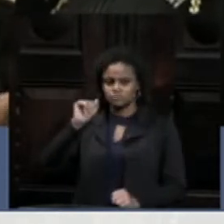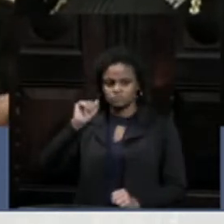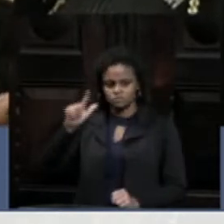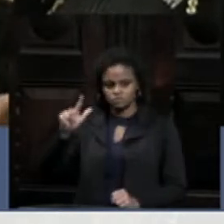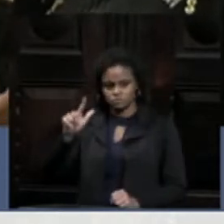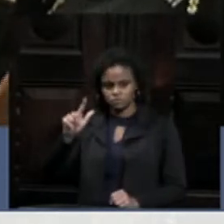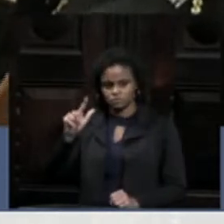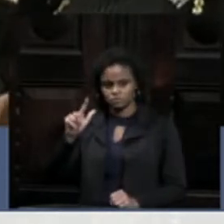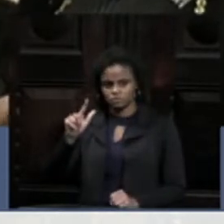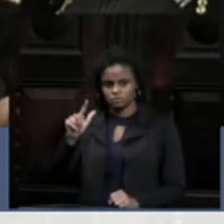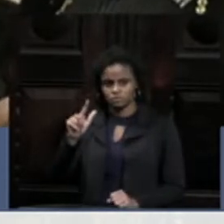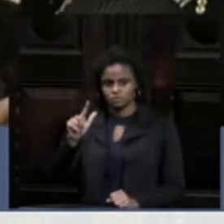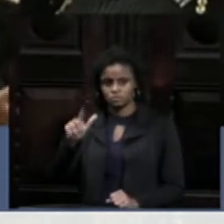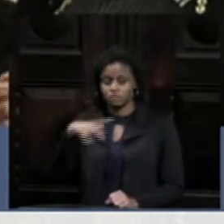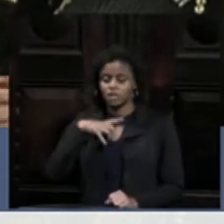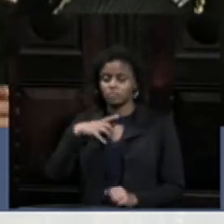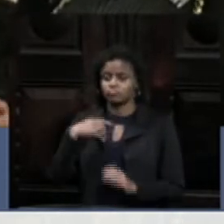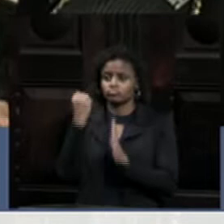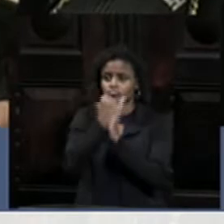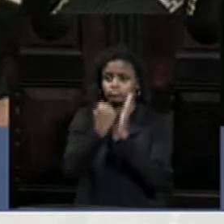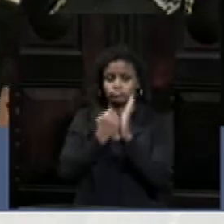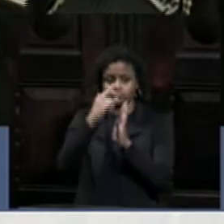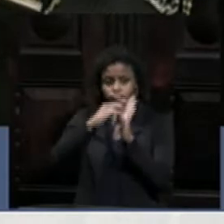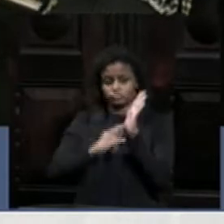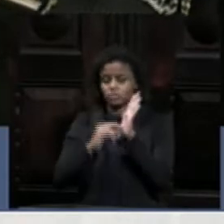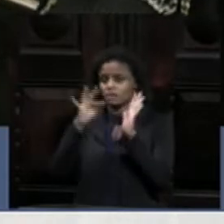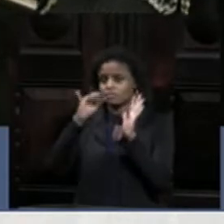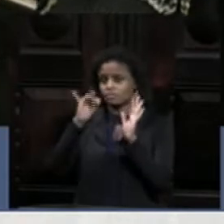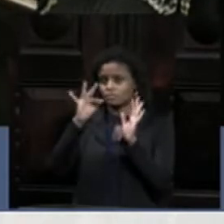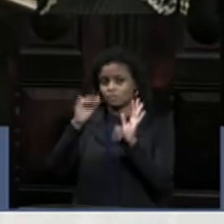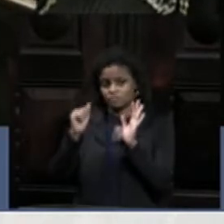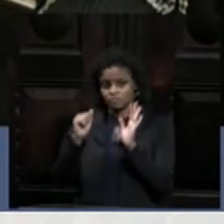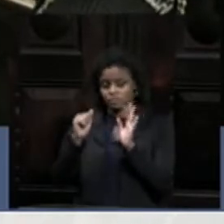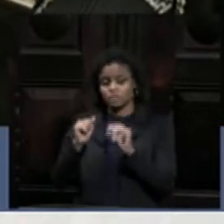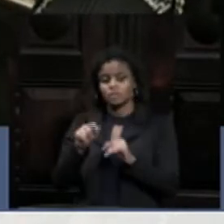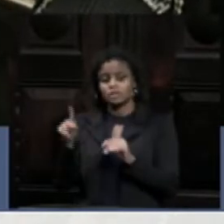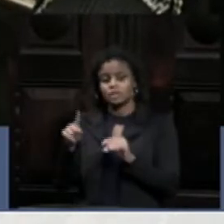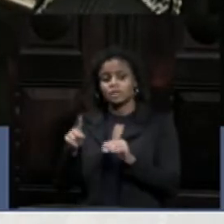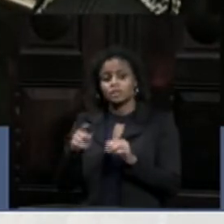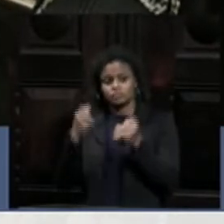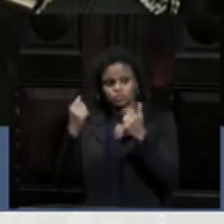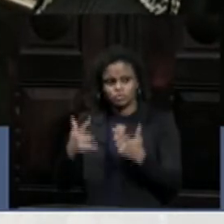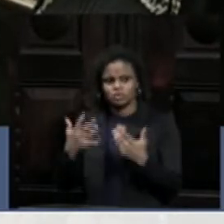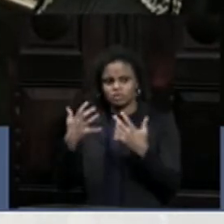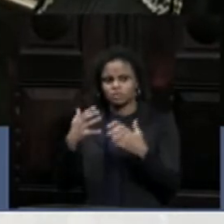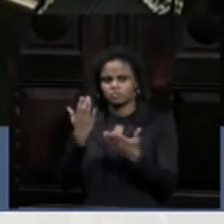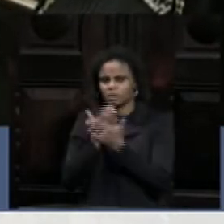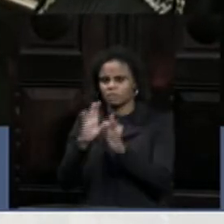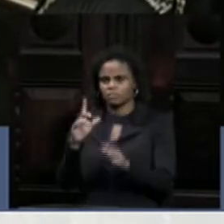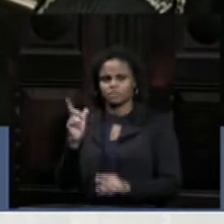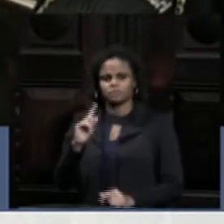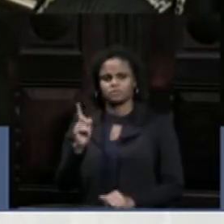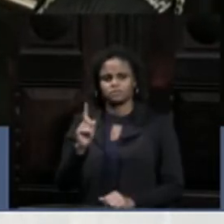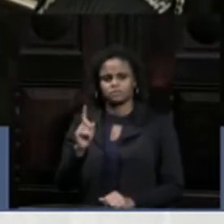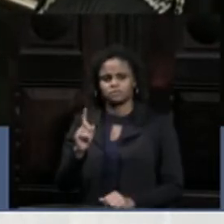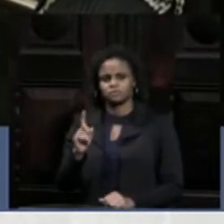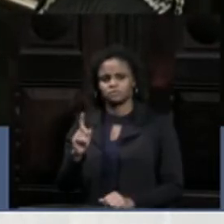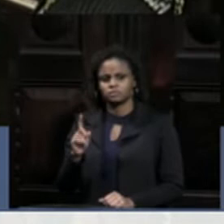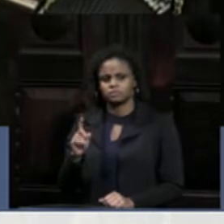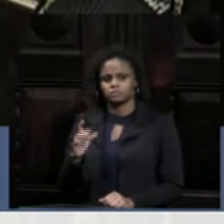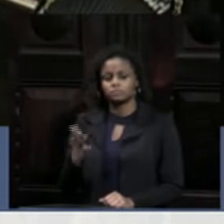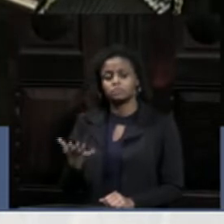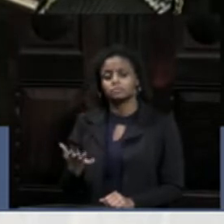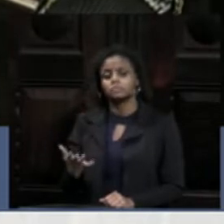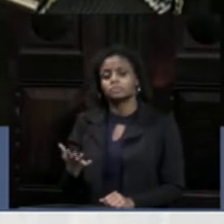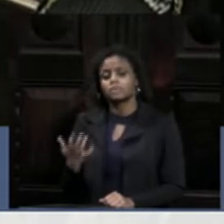FIFA, inclusive tem um documento oficial da FIFA negando isso. Agora, tenho que concordar que um projeto autorizativo que deu entrada no